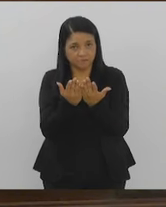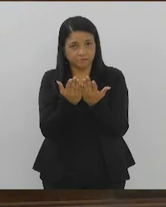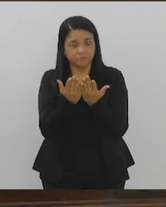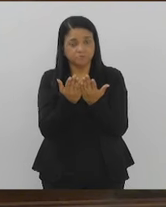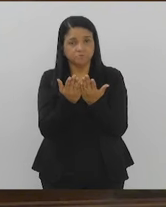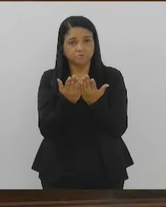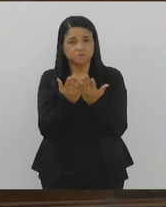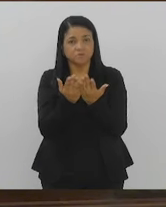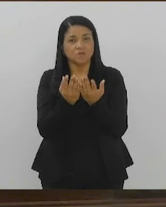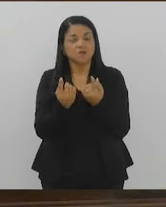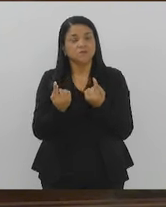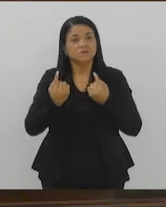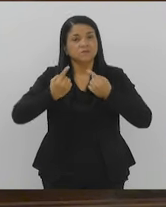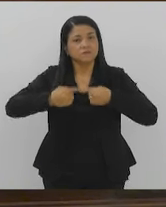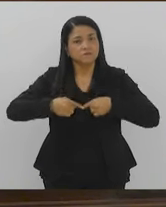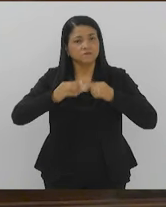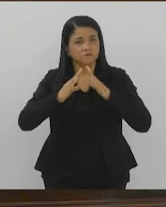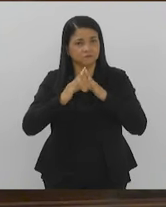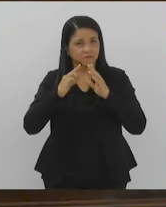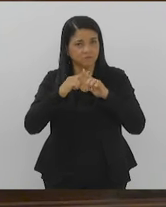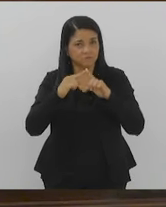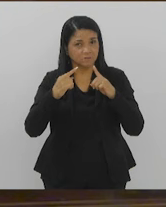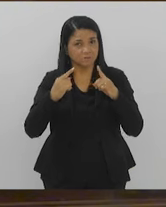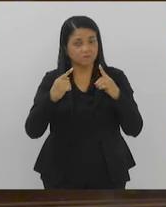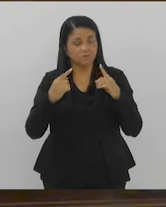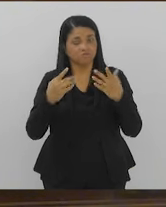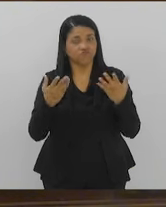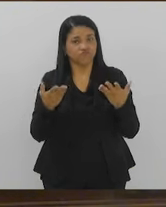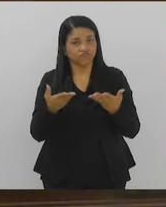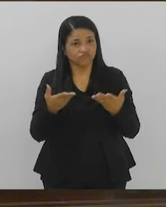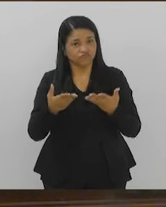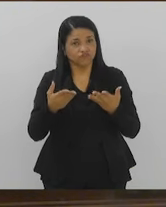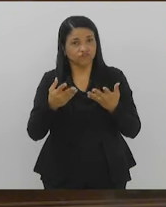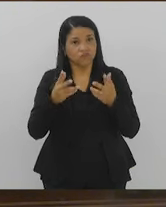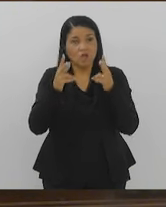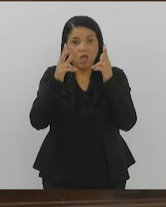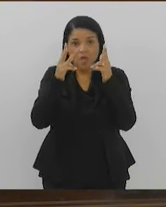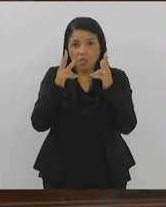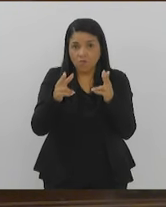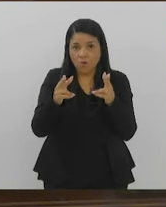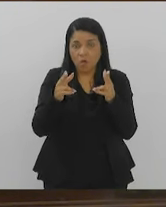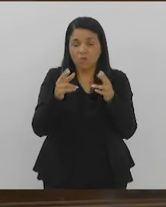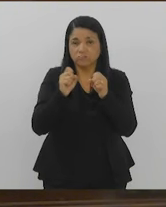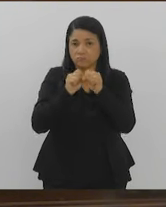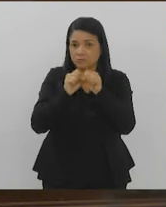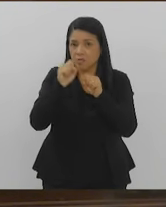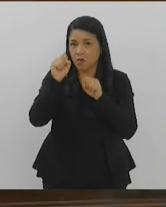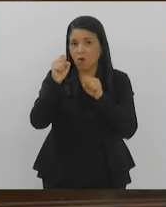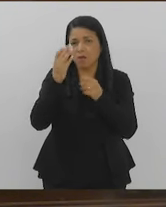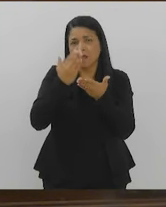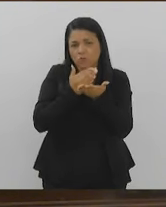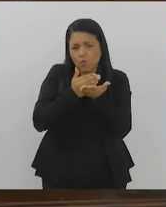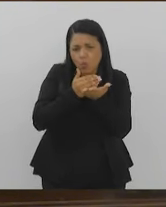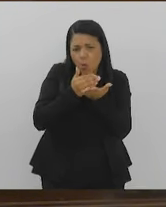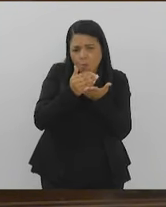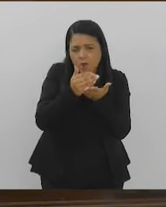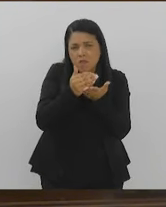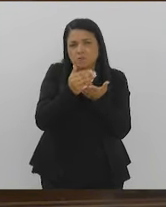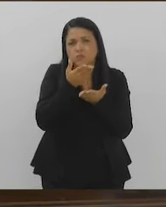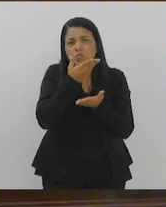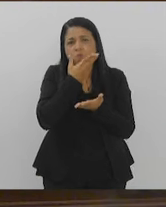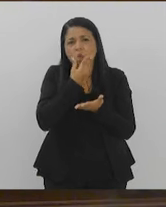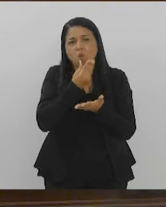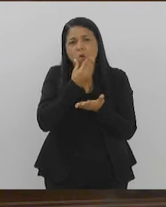O desafio da nossa igreja hoje é o mesmo dos nossos heróis pioneiros. Se assim posso dizer, heróis